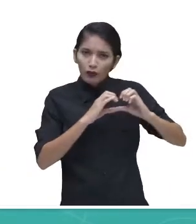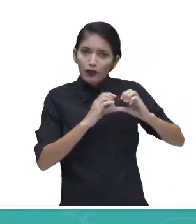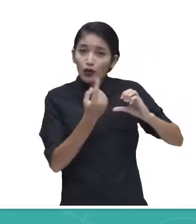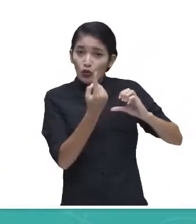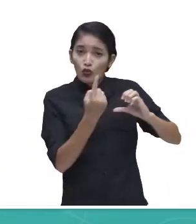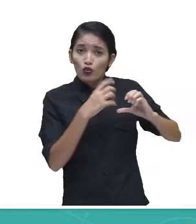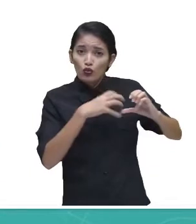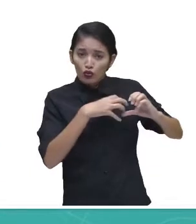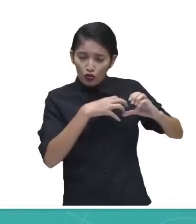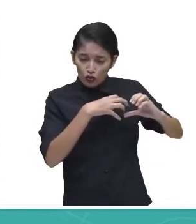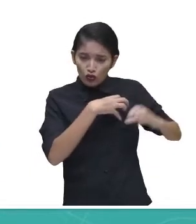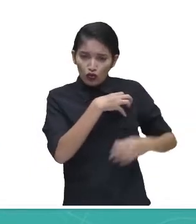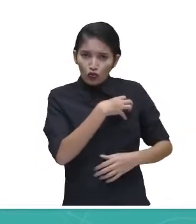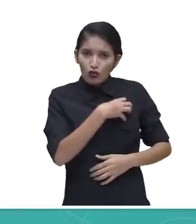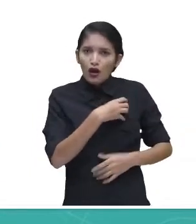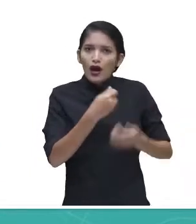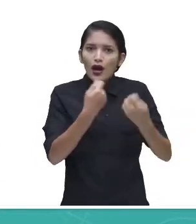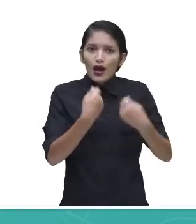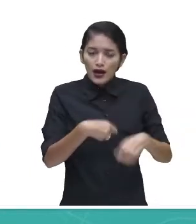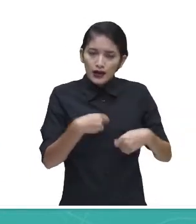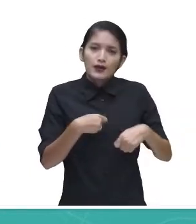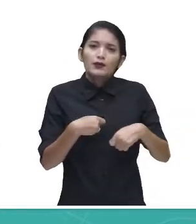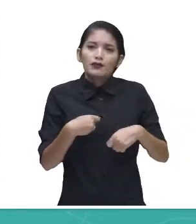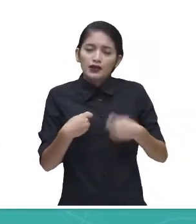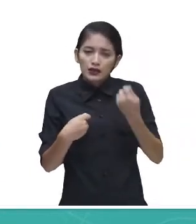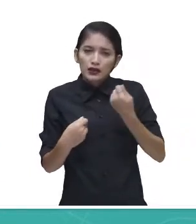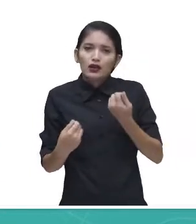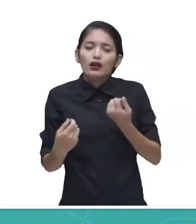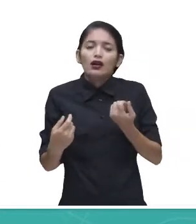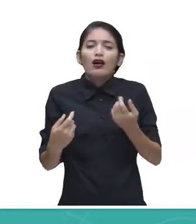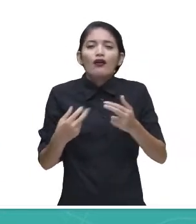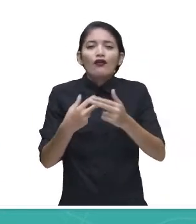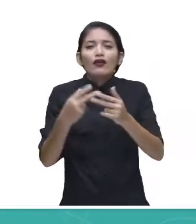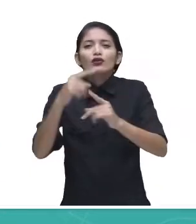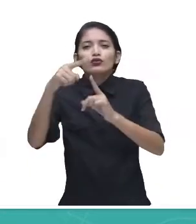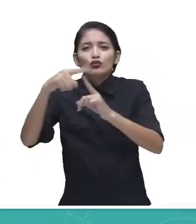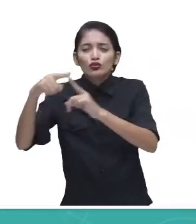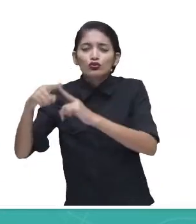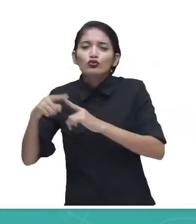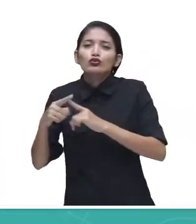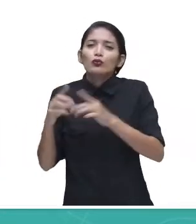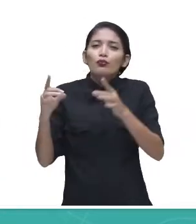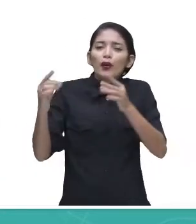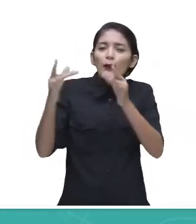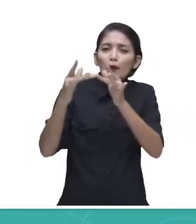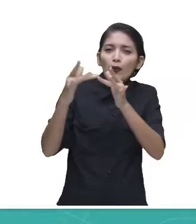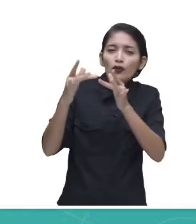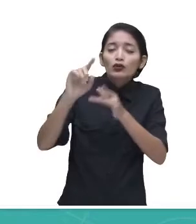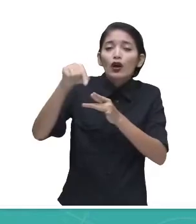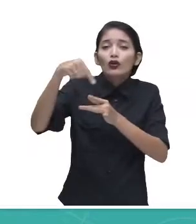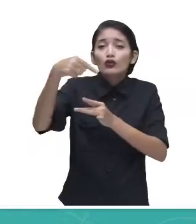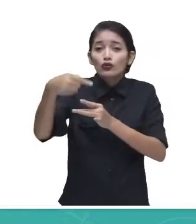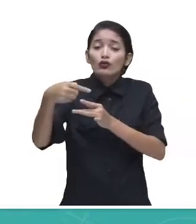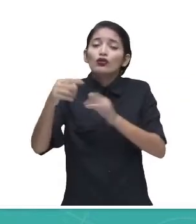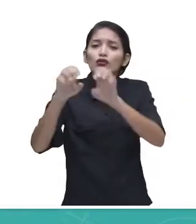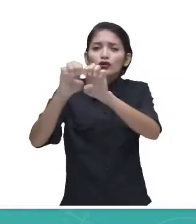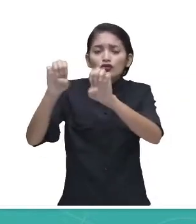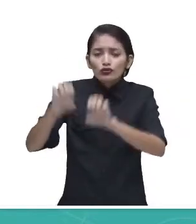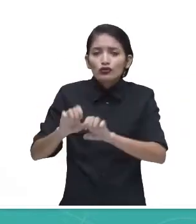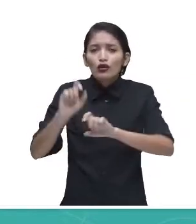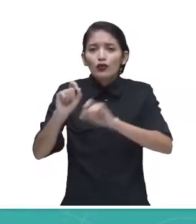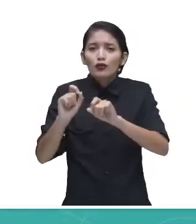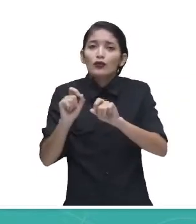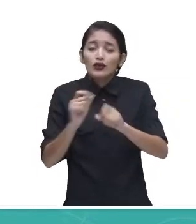ele precisa aí dos vasos, precisa ter o contato com outras estruturas para que o